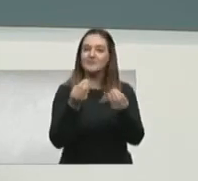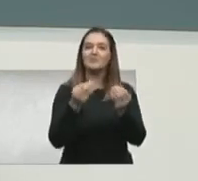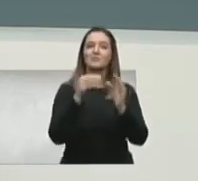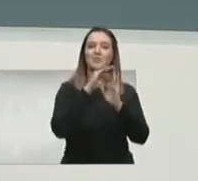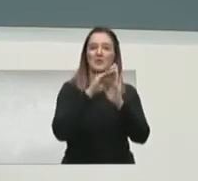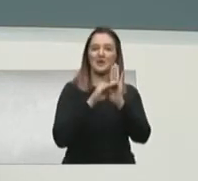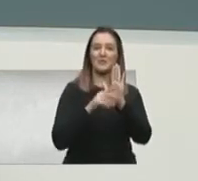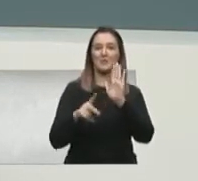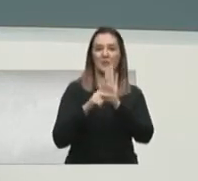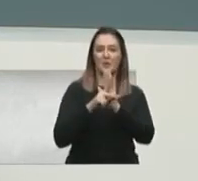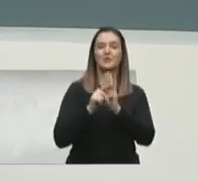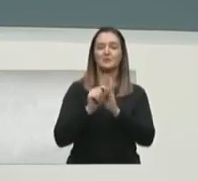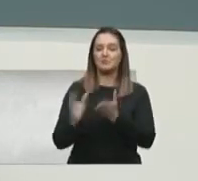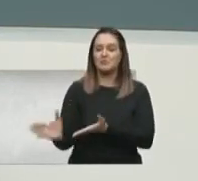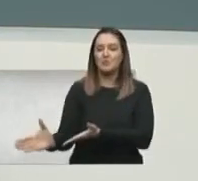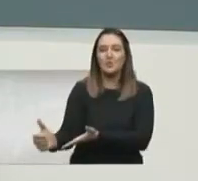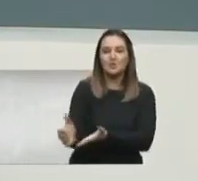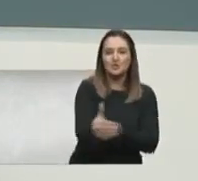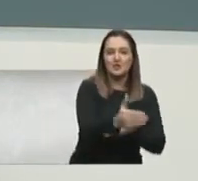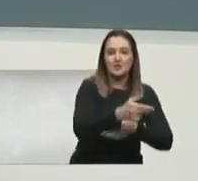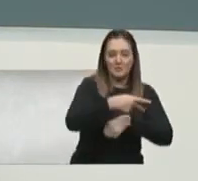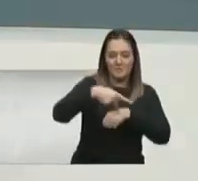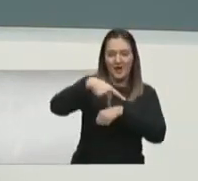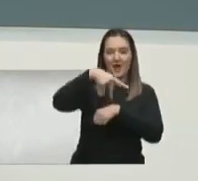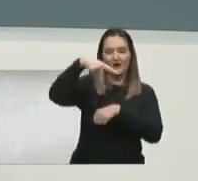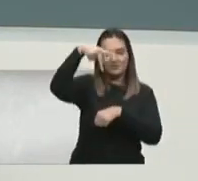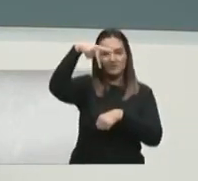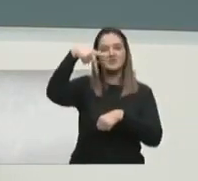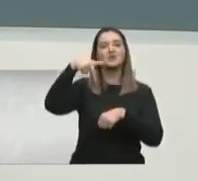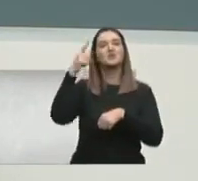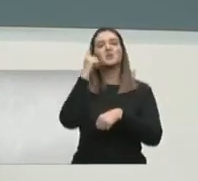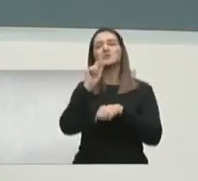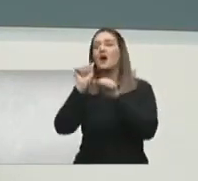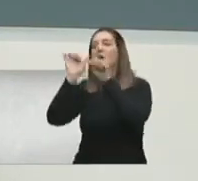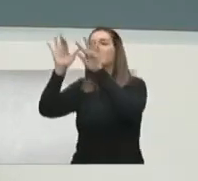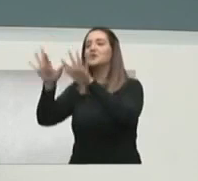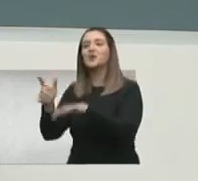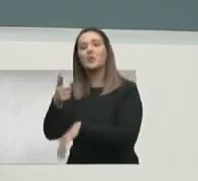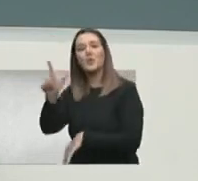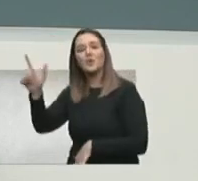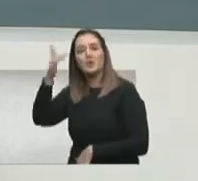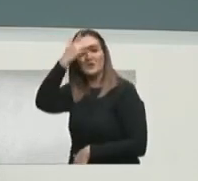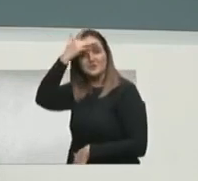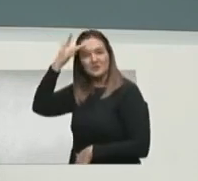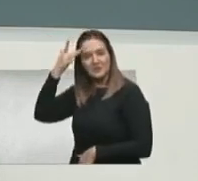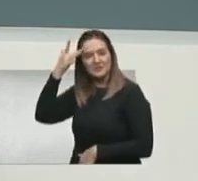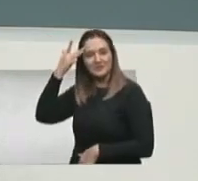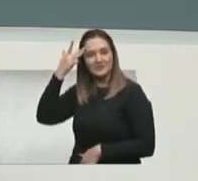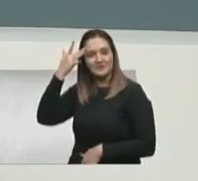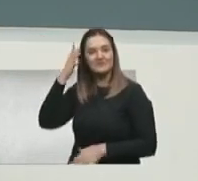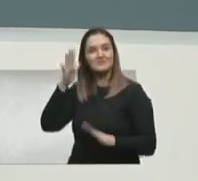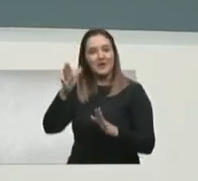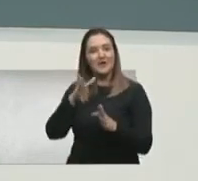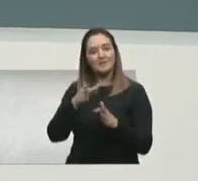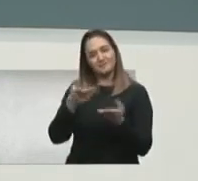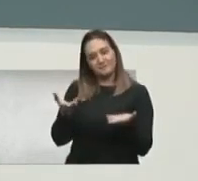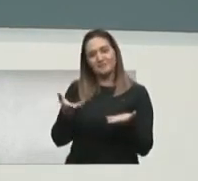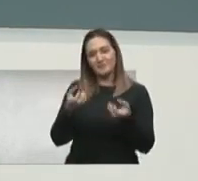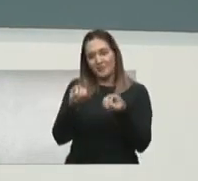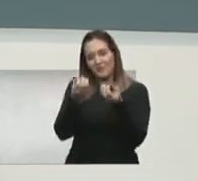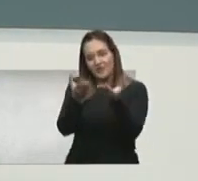campanha do Mutirão de Páscoa. E vamos abençoar outras vidas também. Sabe que eu quero te oferecer aqui um curso